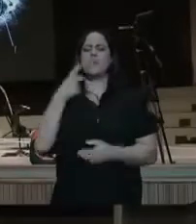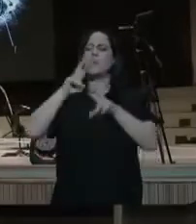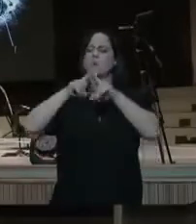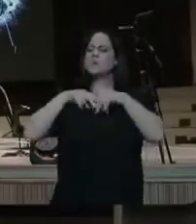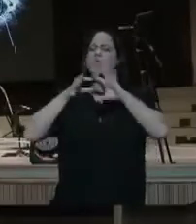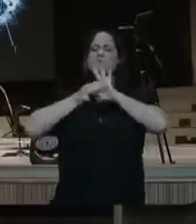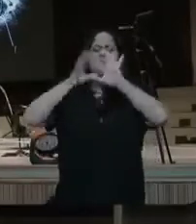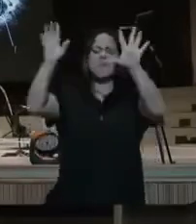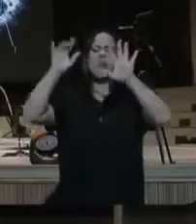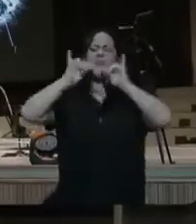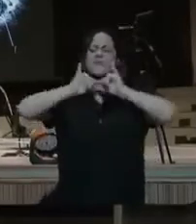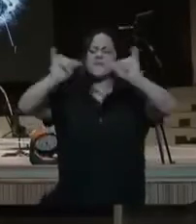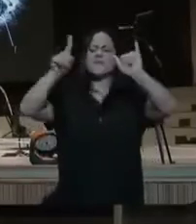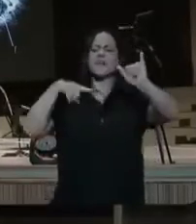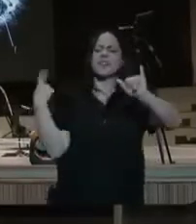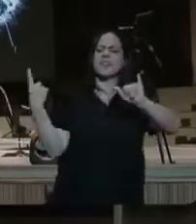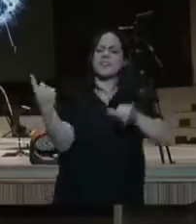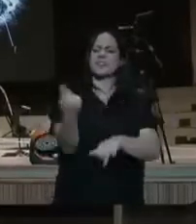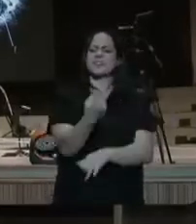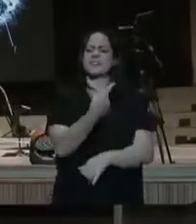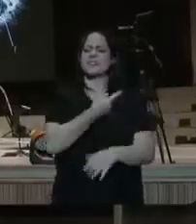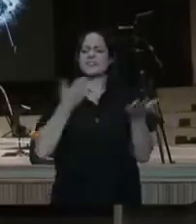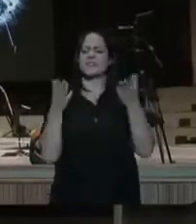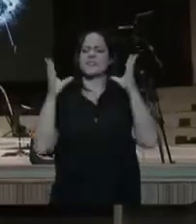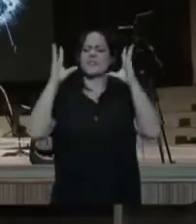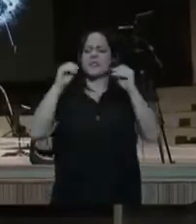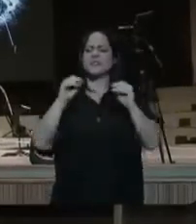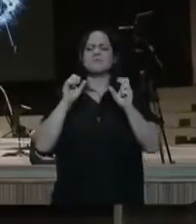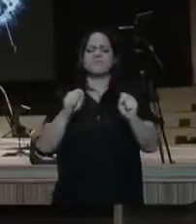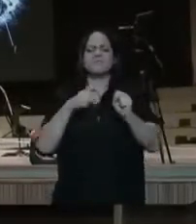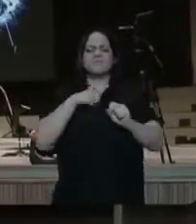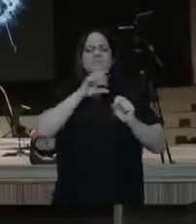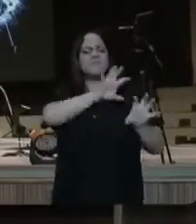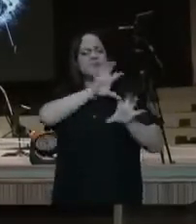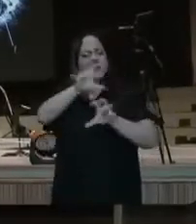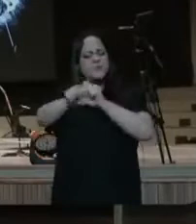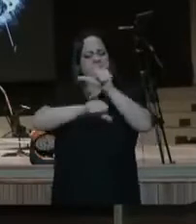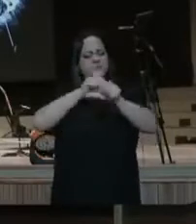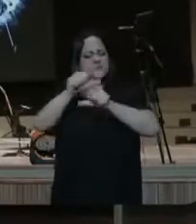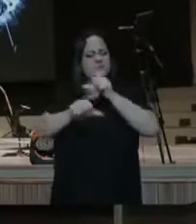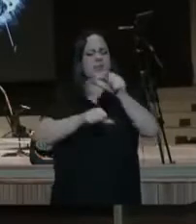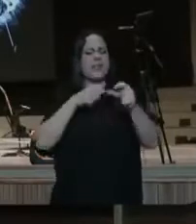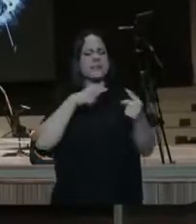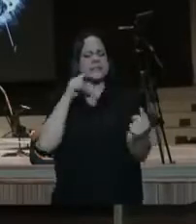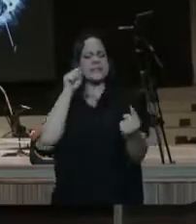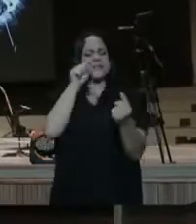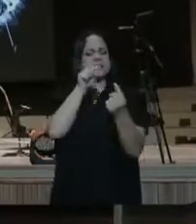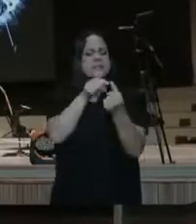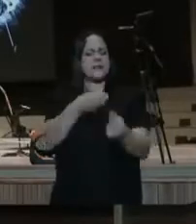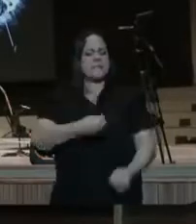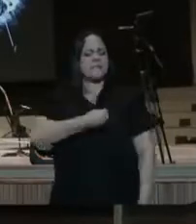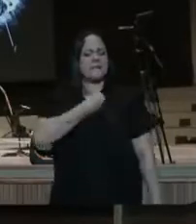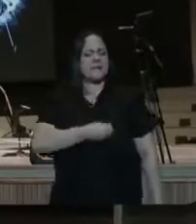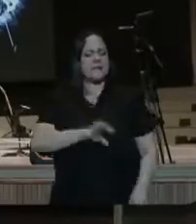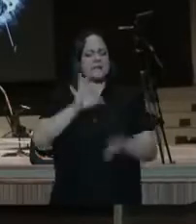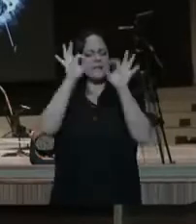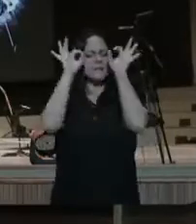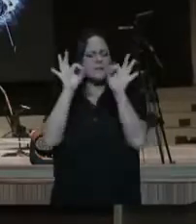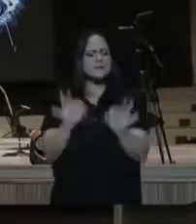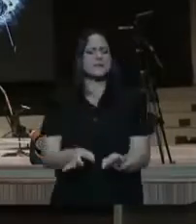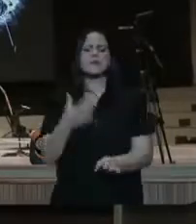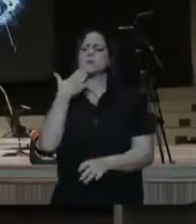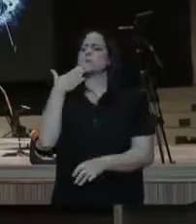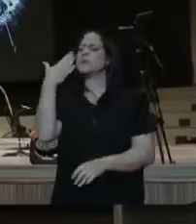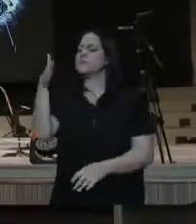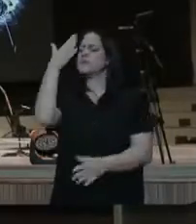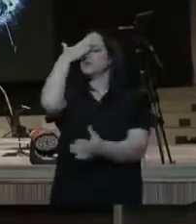noite o deus e traz essa palavra como uma semente de transformação de visão na nossa vida pai é o que nós pedimos